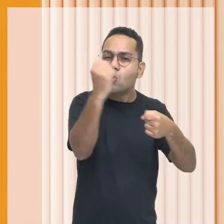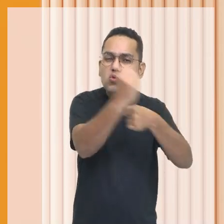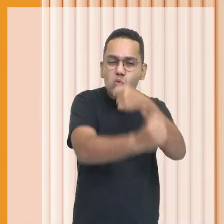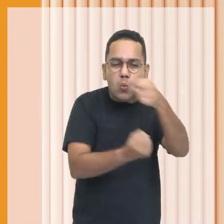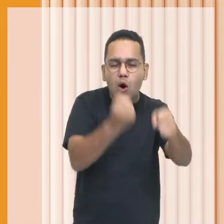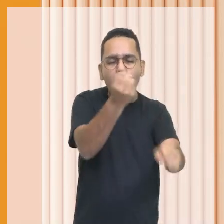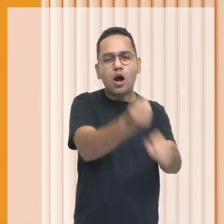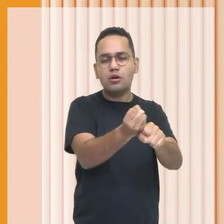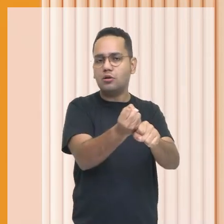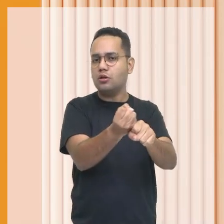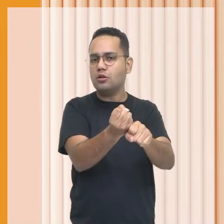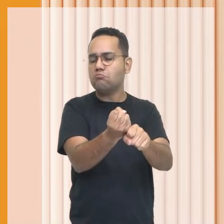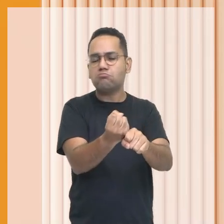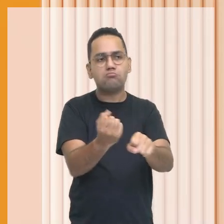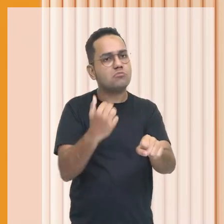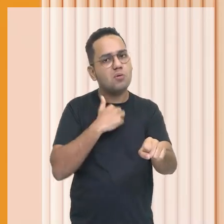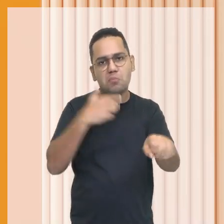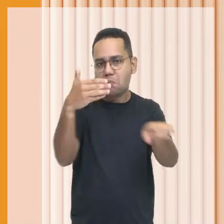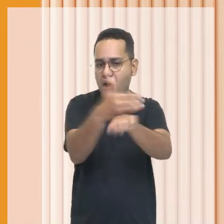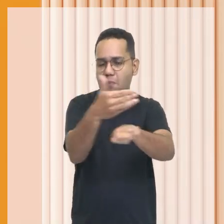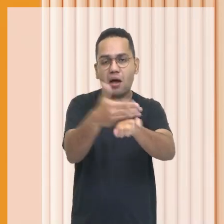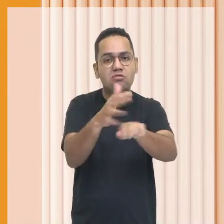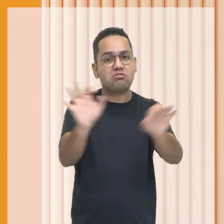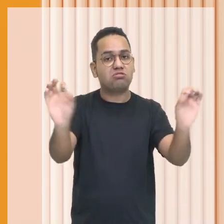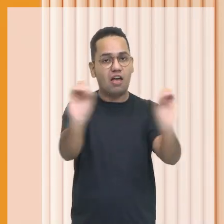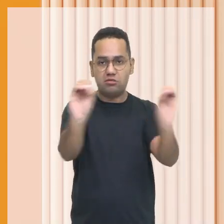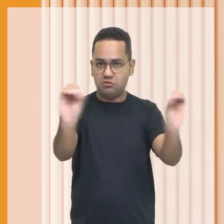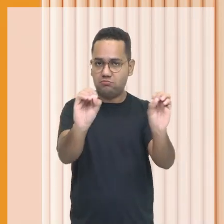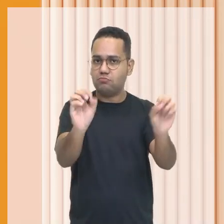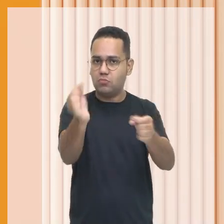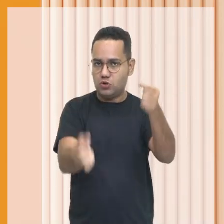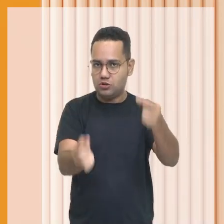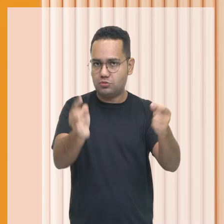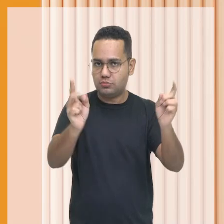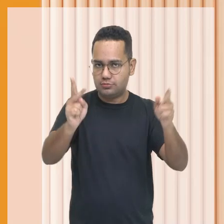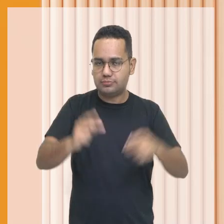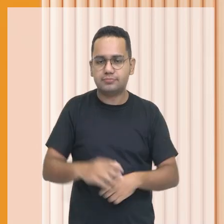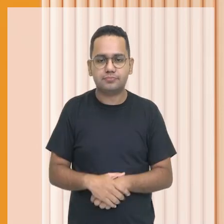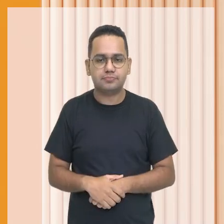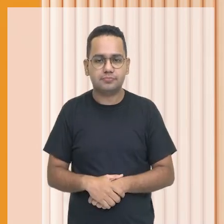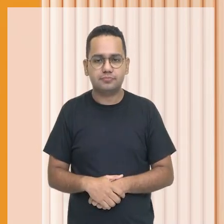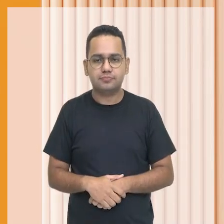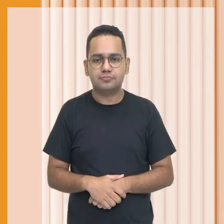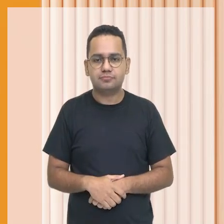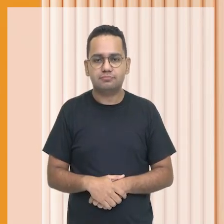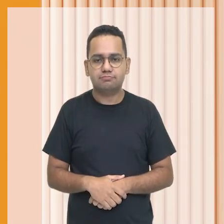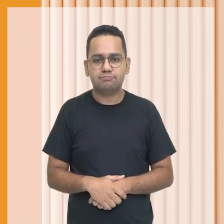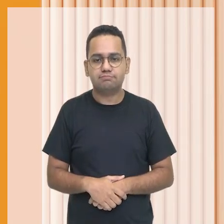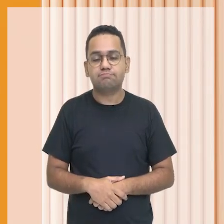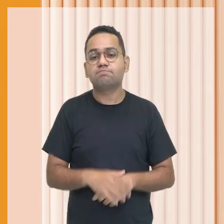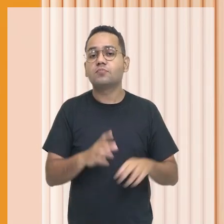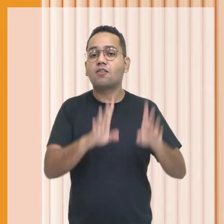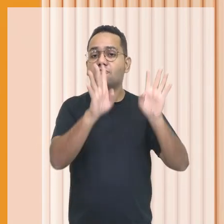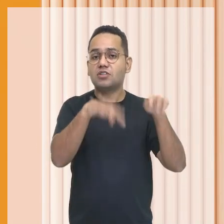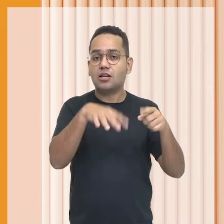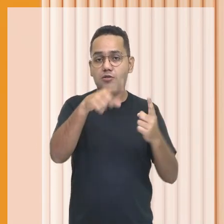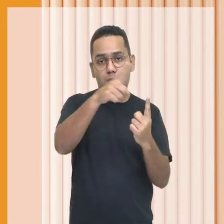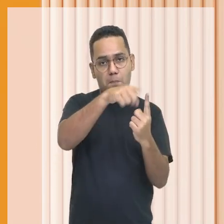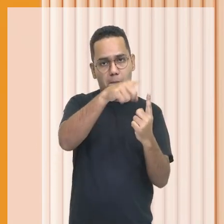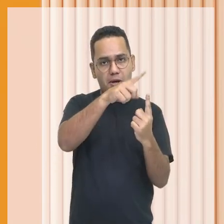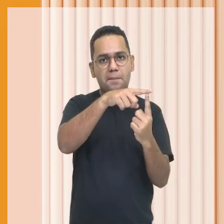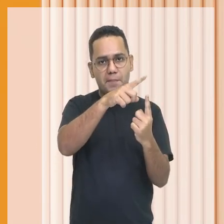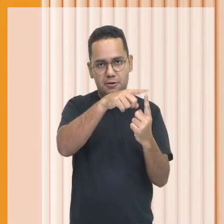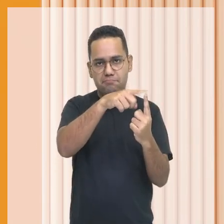referente ao mundo político, ok? Então assim se termina o governo de quem? Do Fernando Collor de Mello,